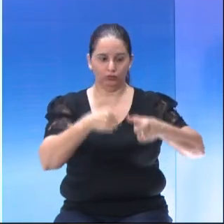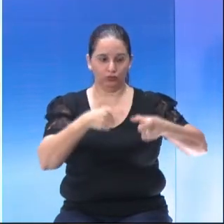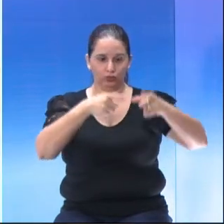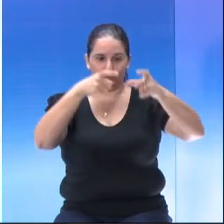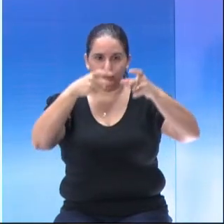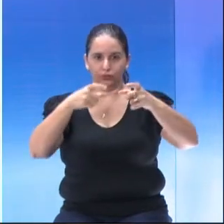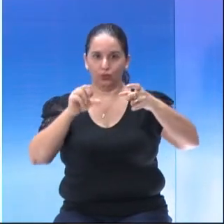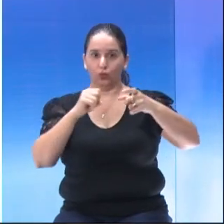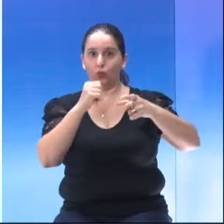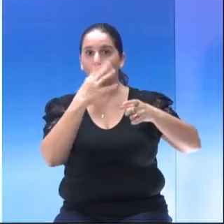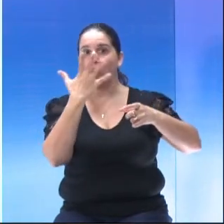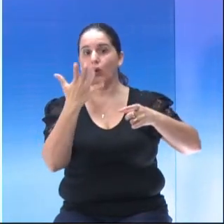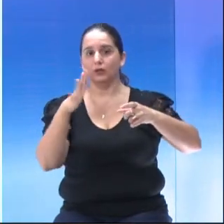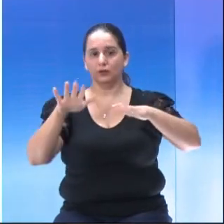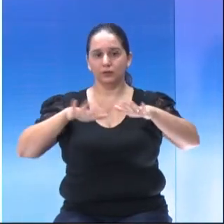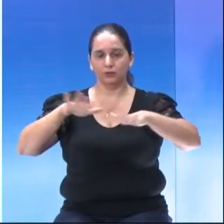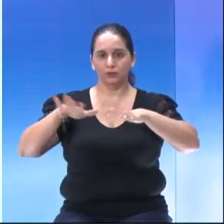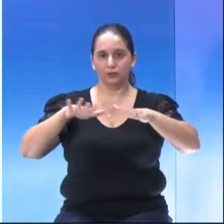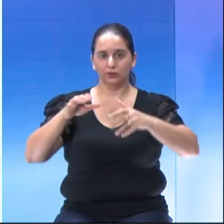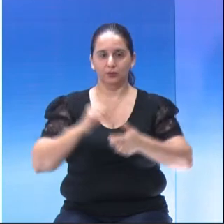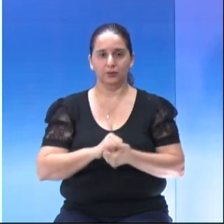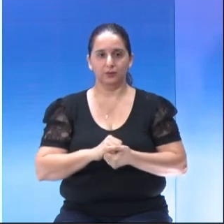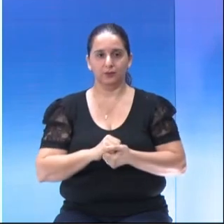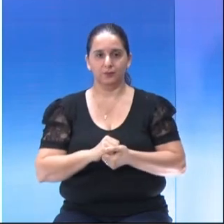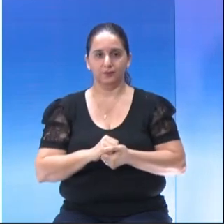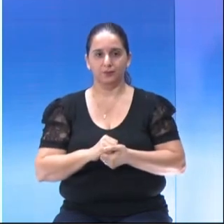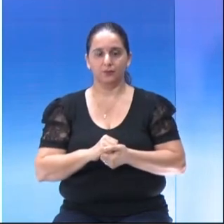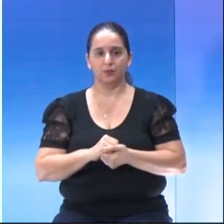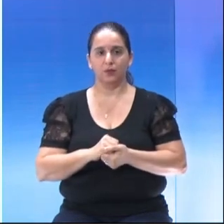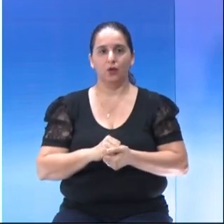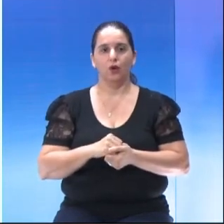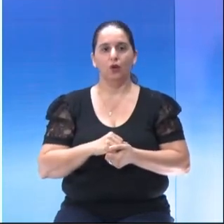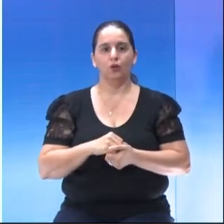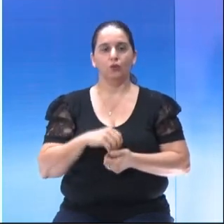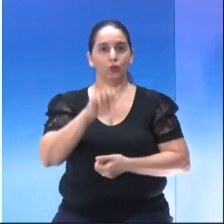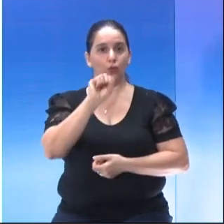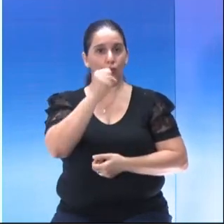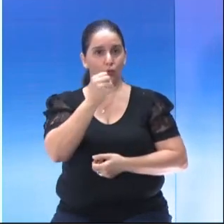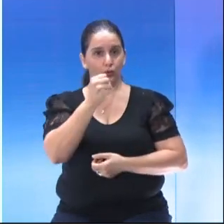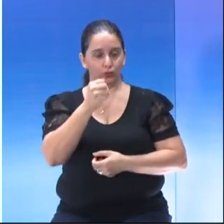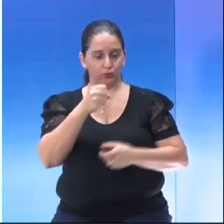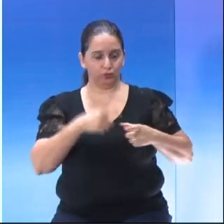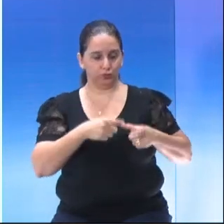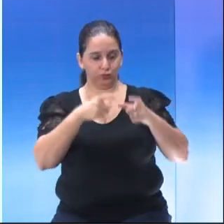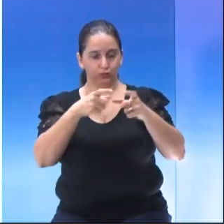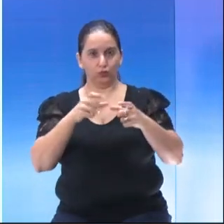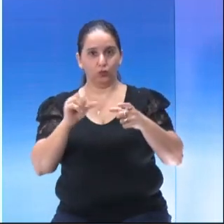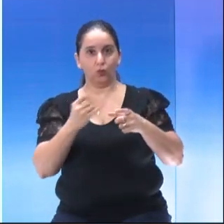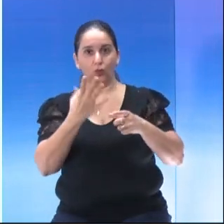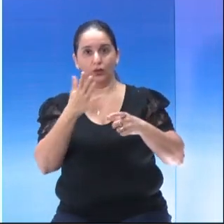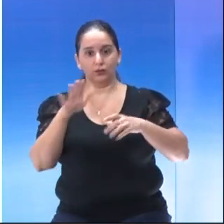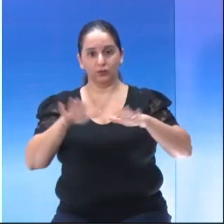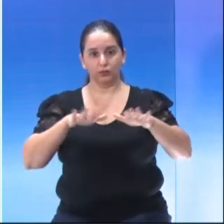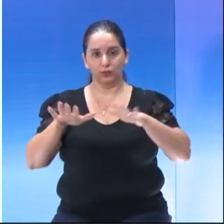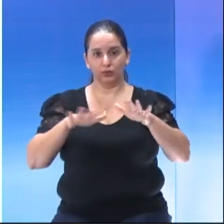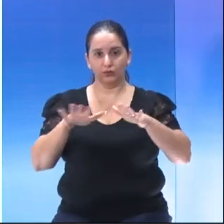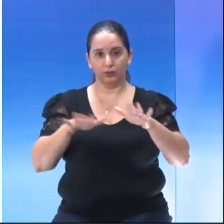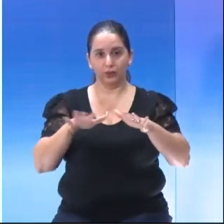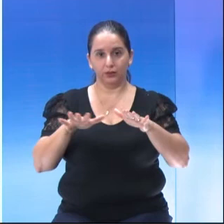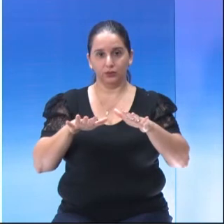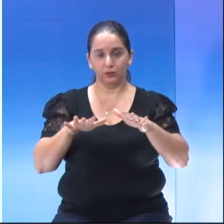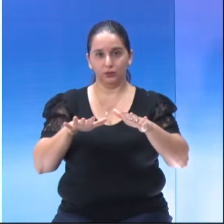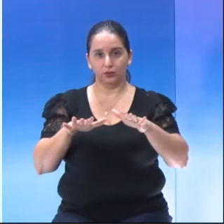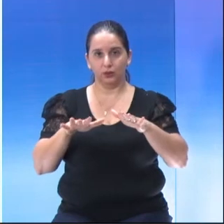um movimento, 2 discos, 3 movimentos e foi aumentando. Agora ele quer o seguinte, com 8 discos,